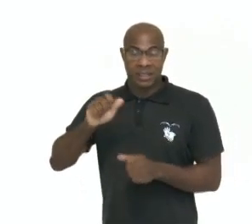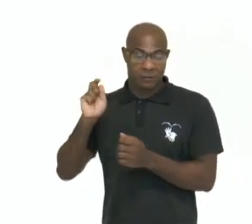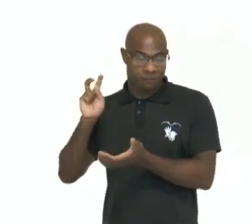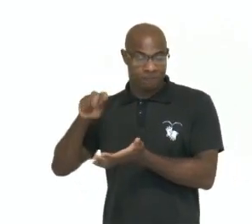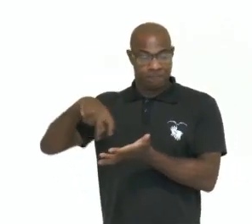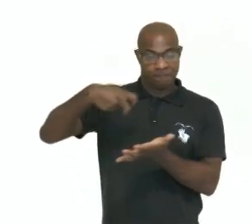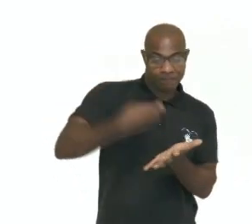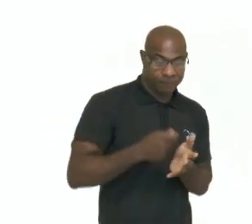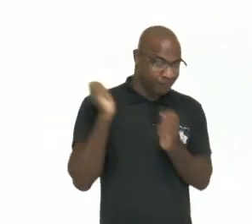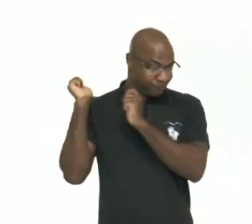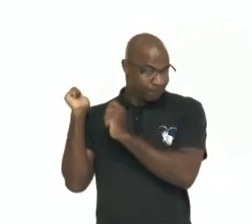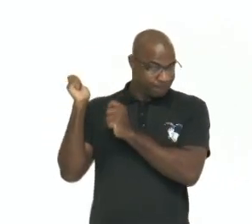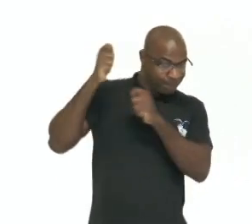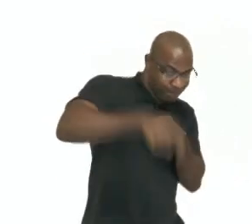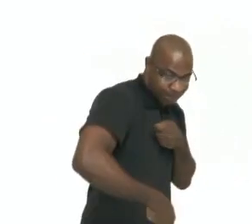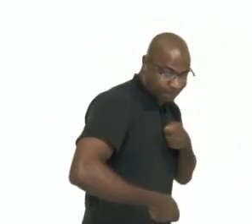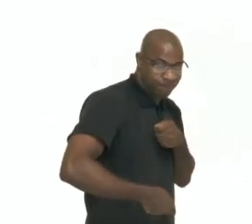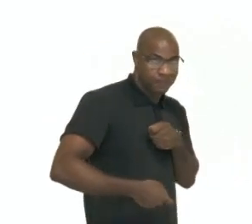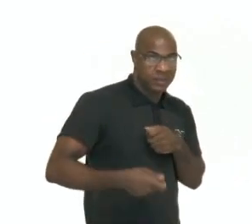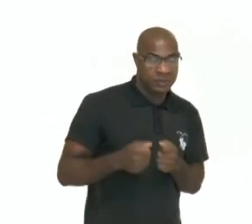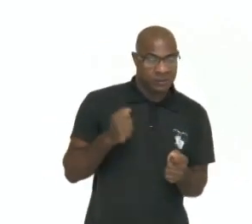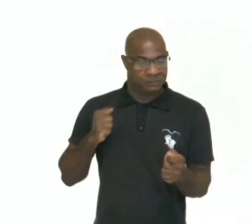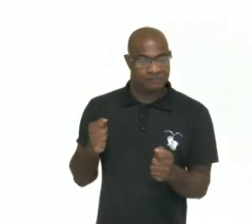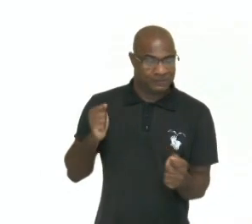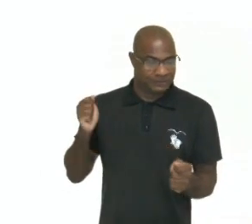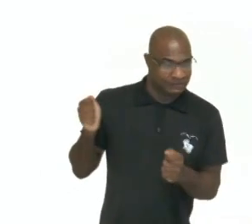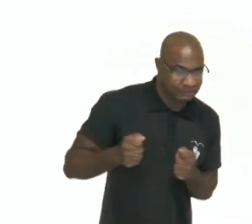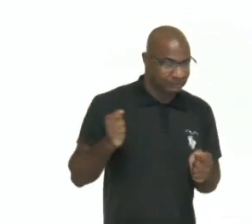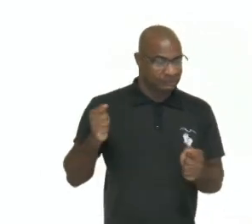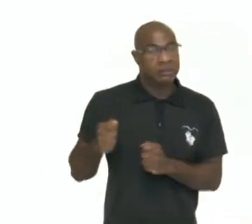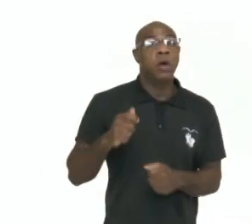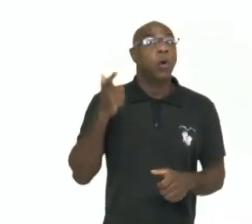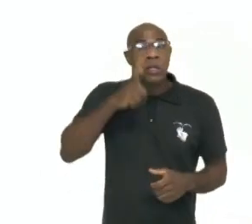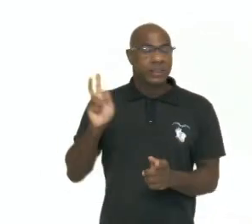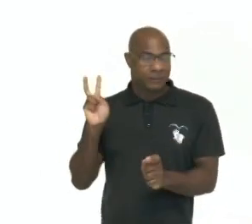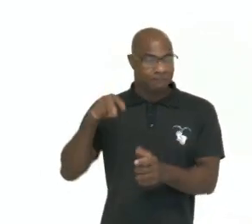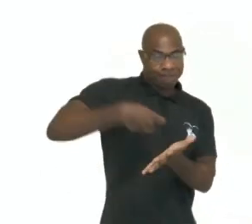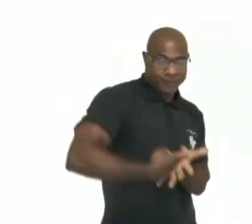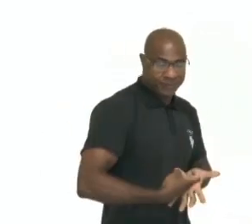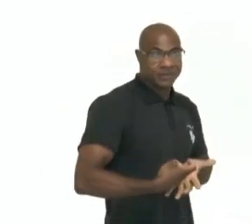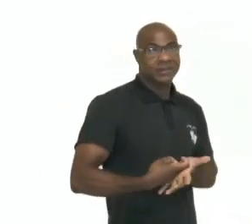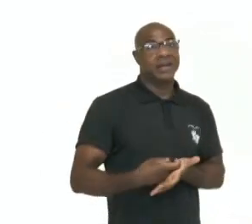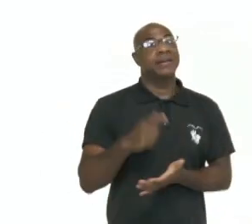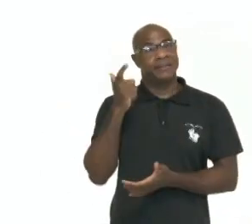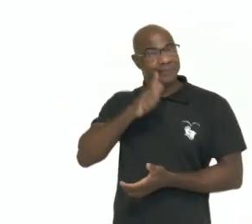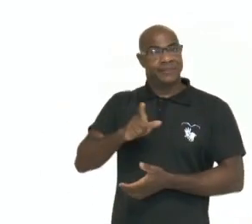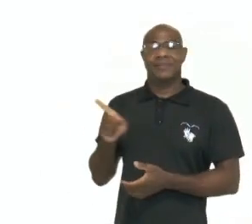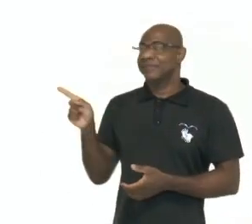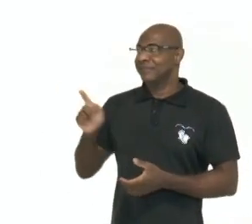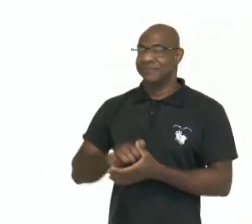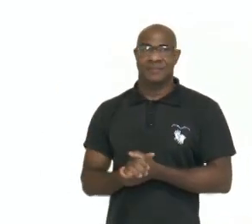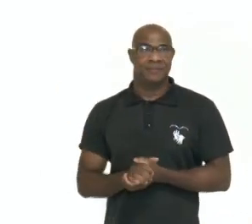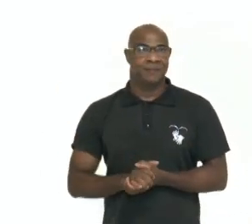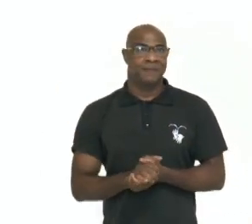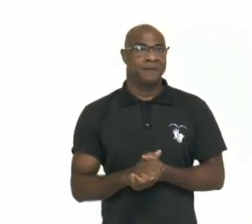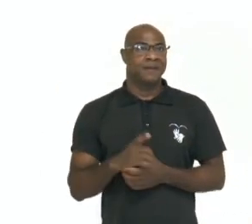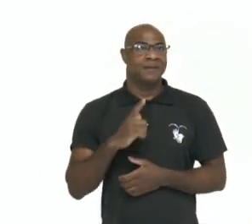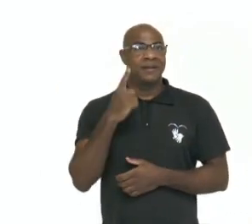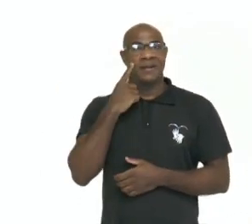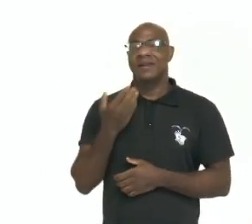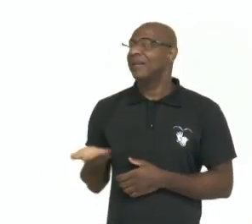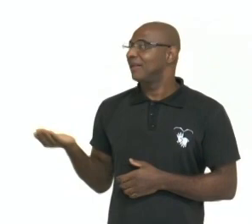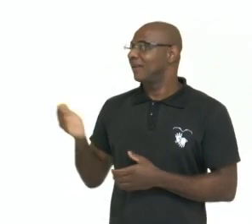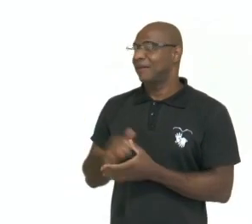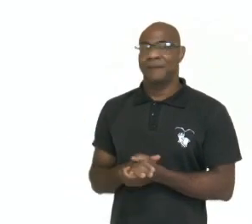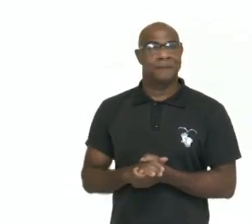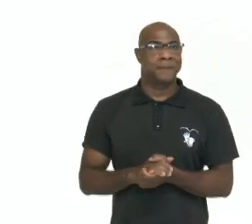nas regras, né? Qualquer queda é considerada um vazari. E aqui a gente tem a ilustração dessa